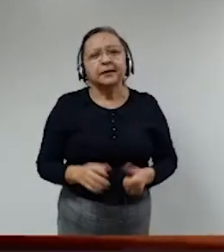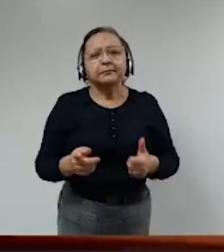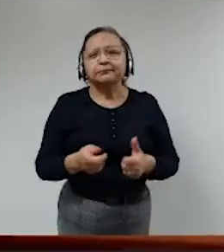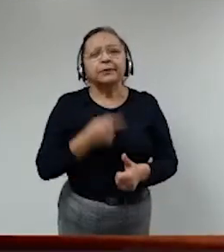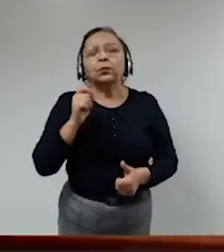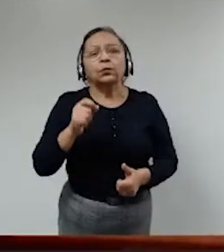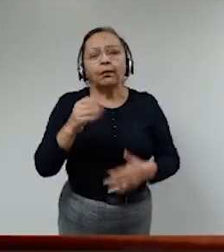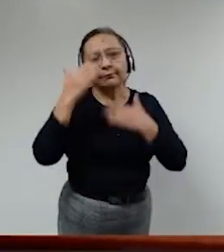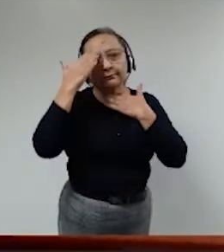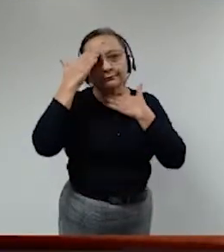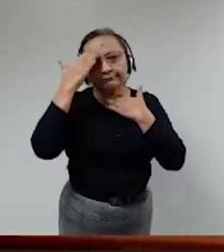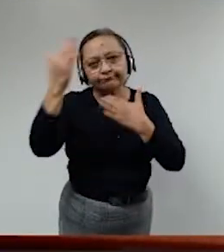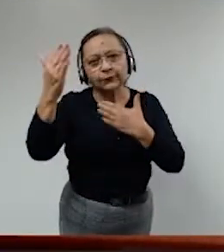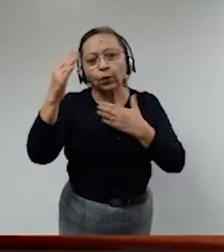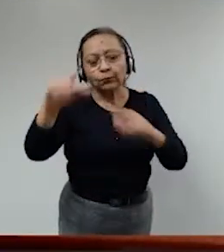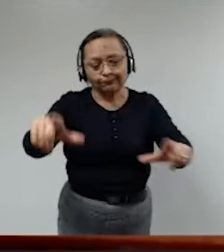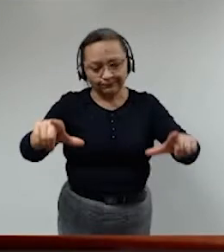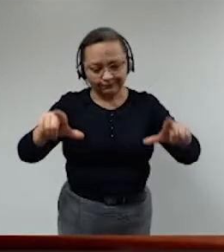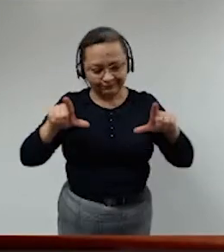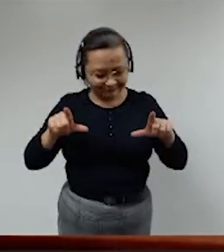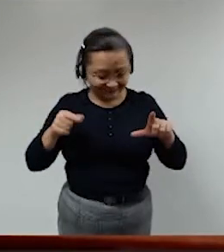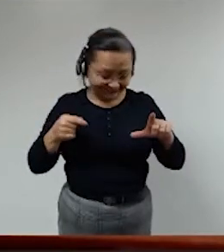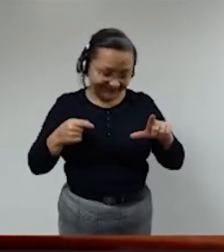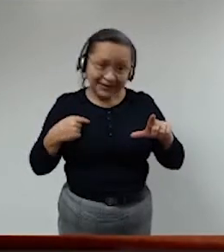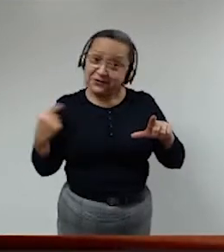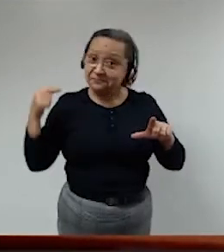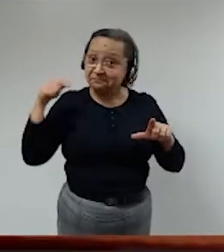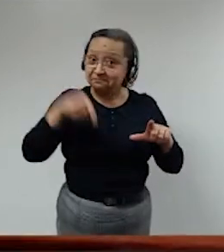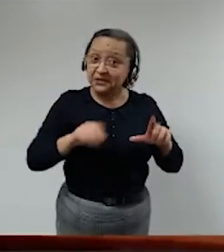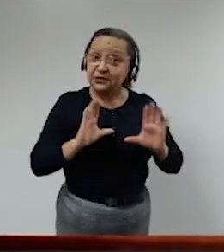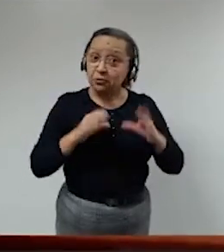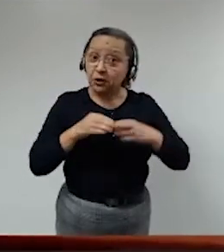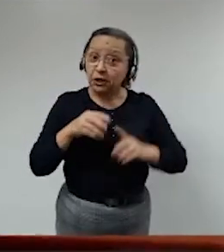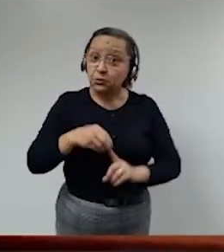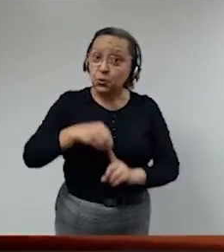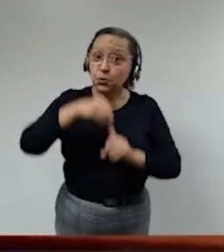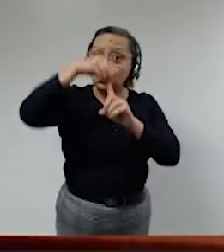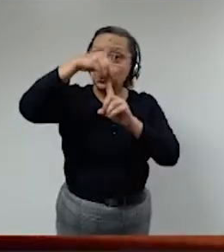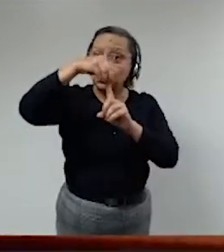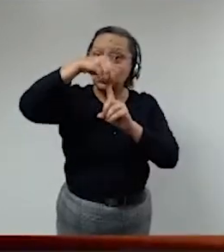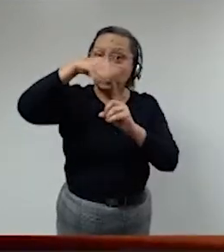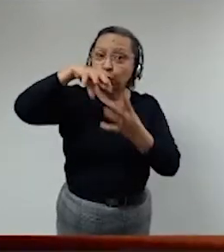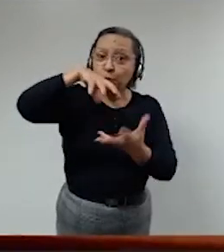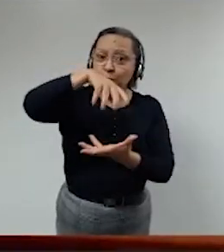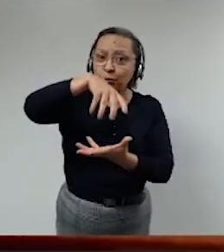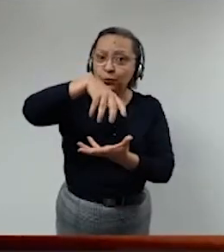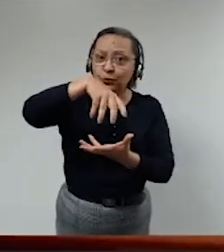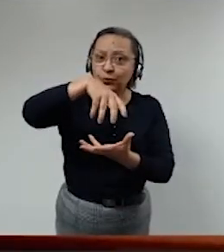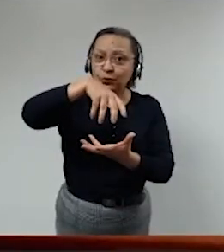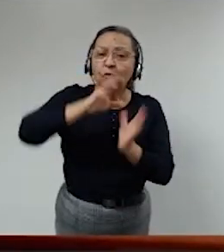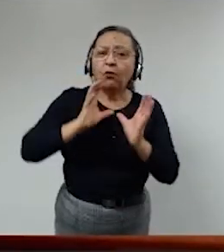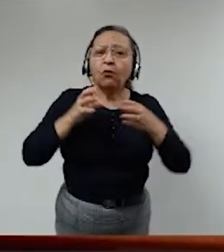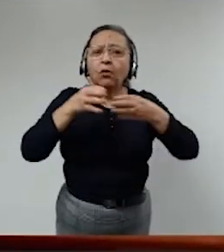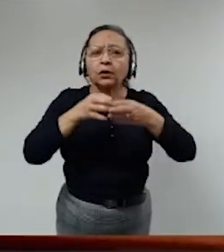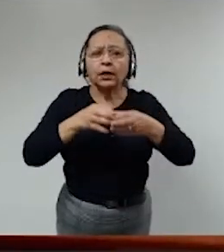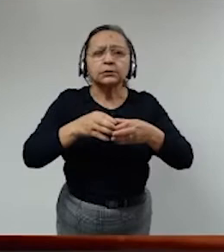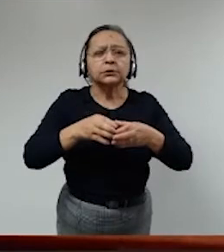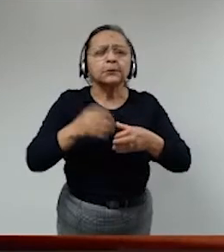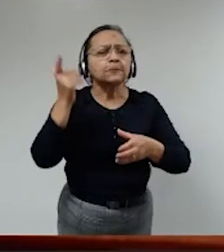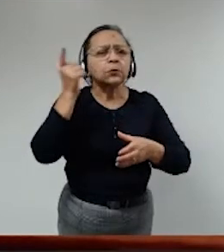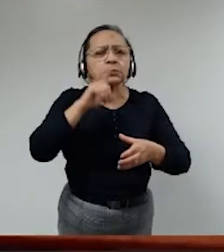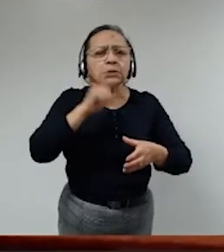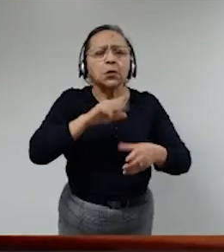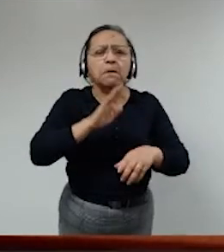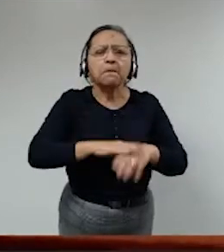de tudo, o convite para participar desse congresso único no mundo. Enfim, um congresso que reuniu mais de 100 mil inscritos, sem